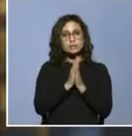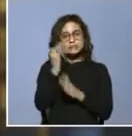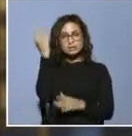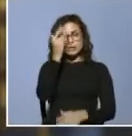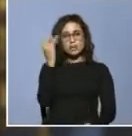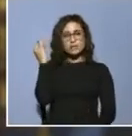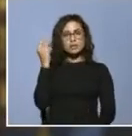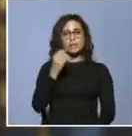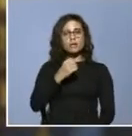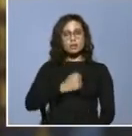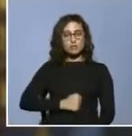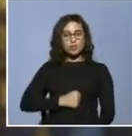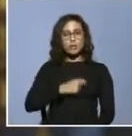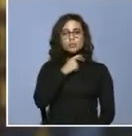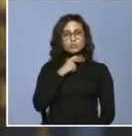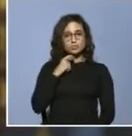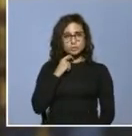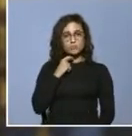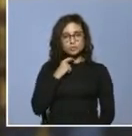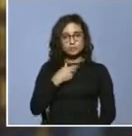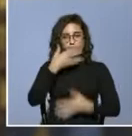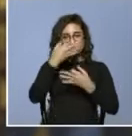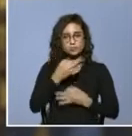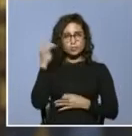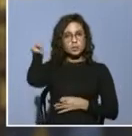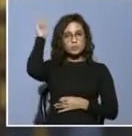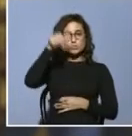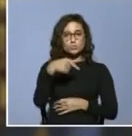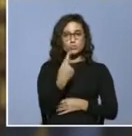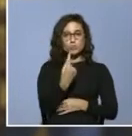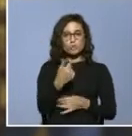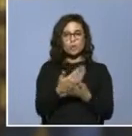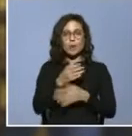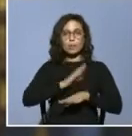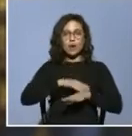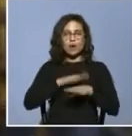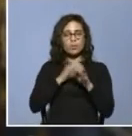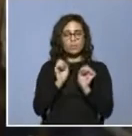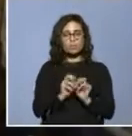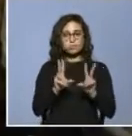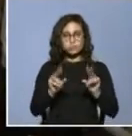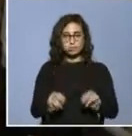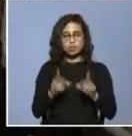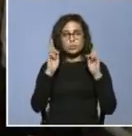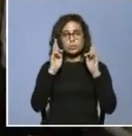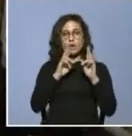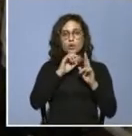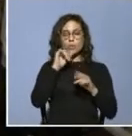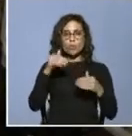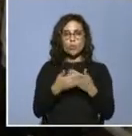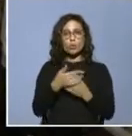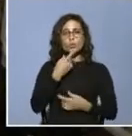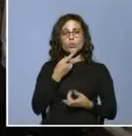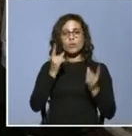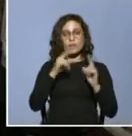Apostólica. Professo um só batismo para a remissão dos pecados. E espera a ressurreição dos mortos, a vida